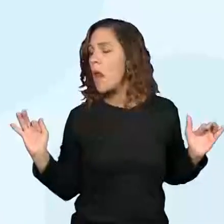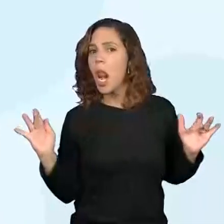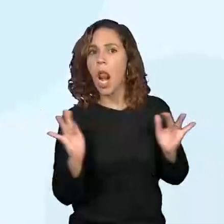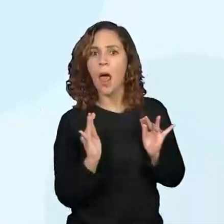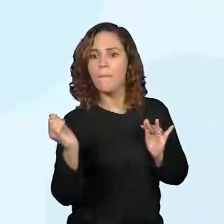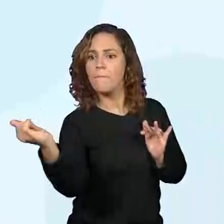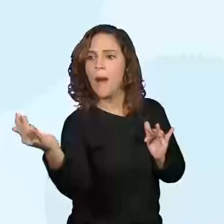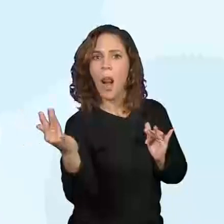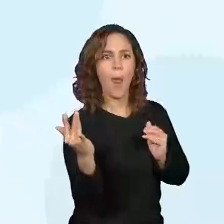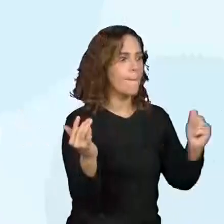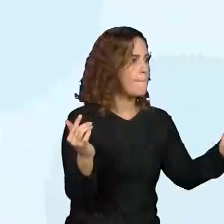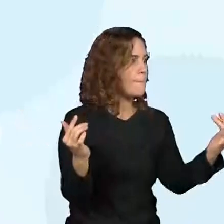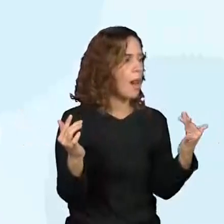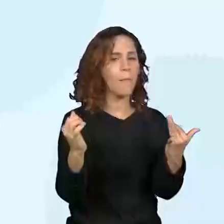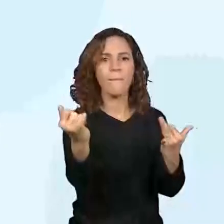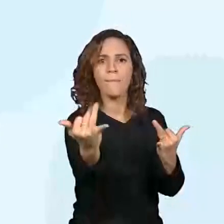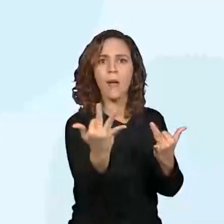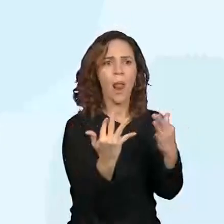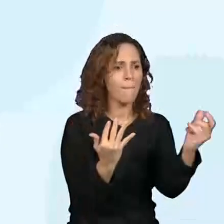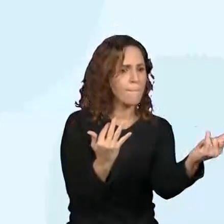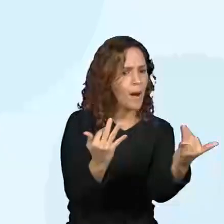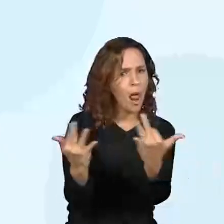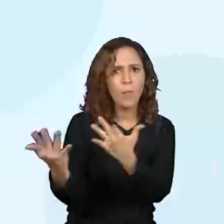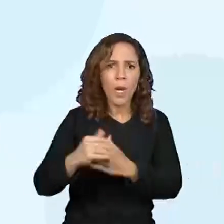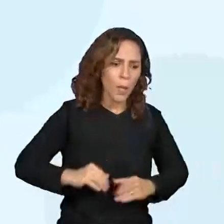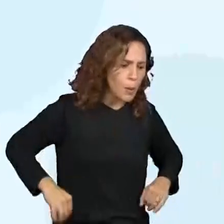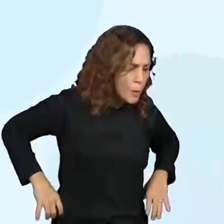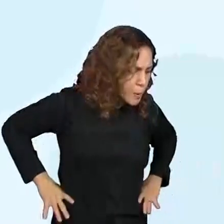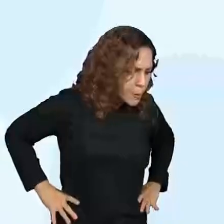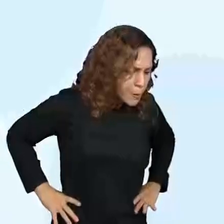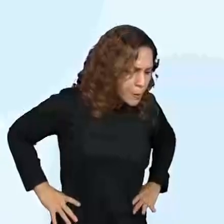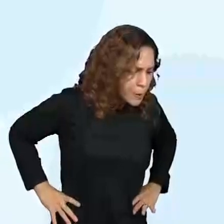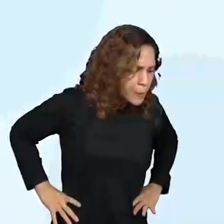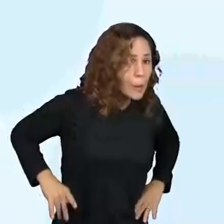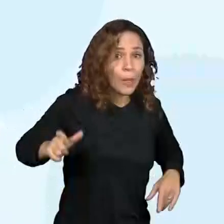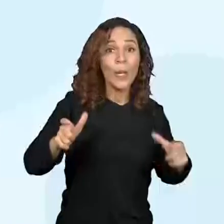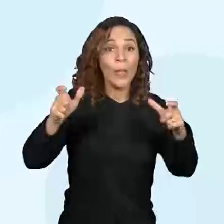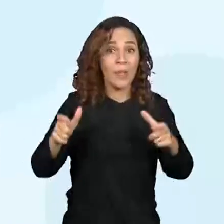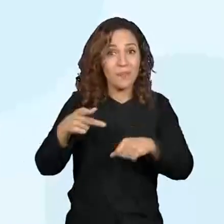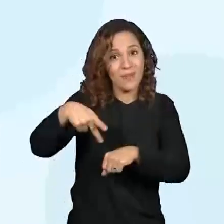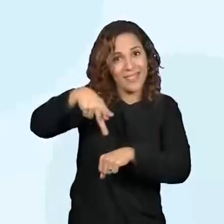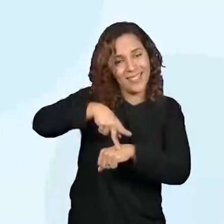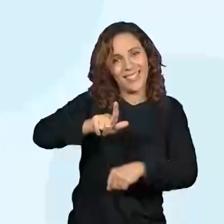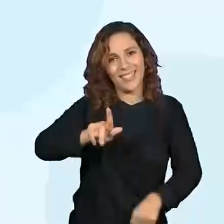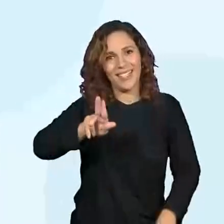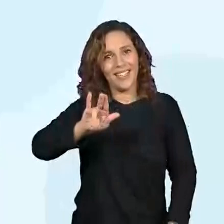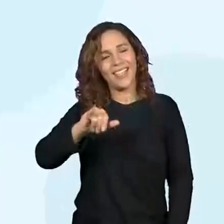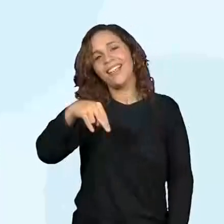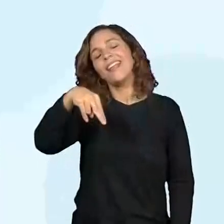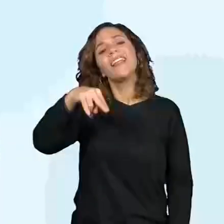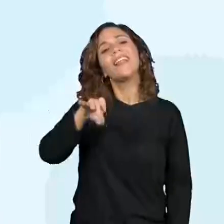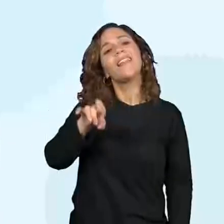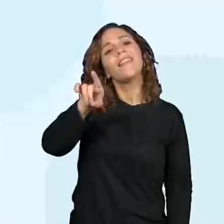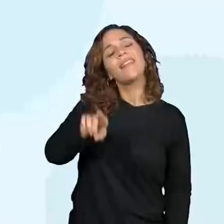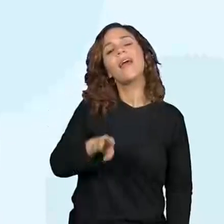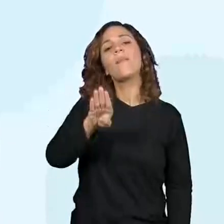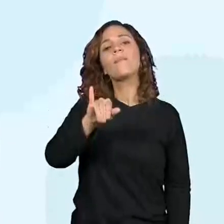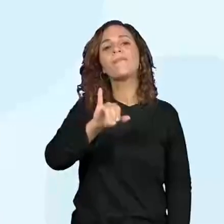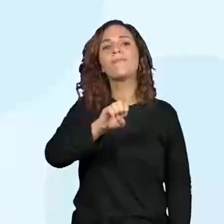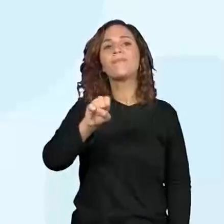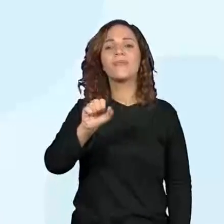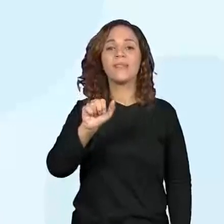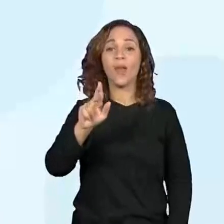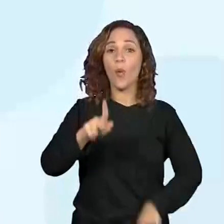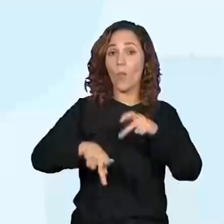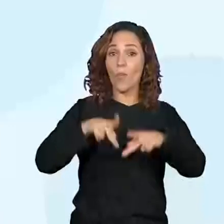de todo o país e ali em Guiné, Bissau, na terra dos povos bijajós da